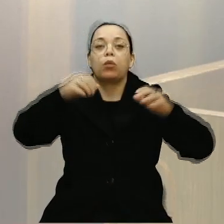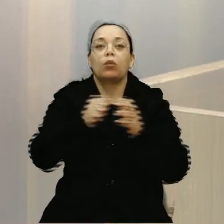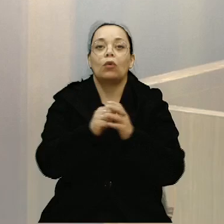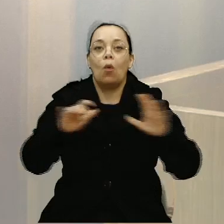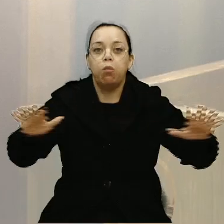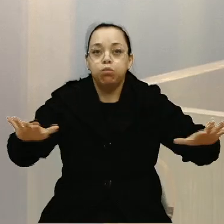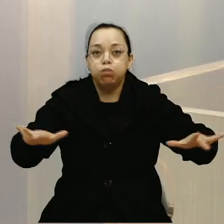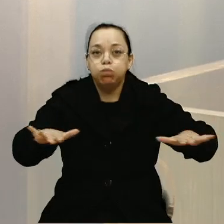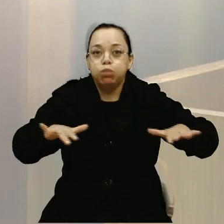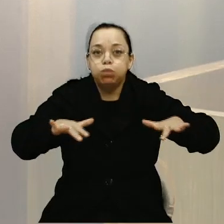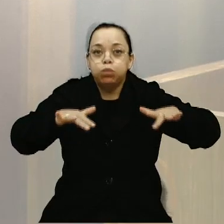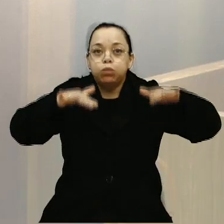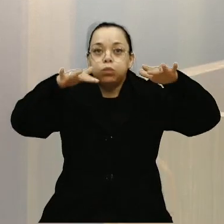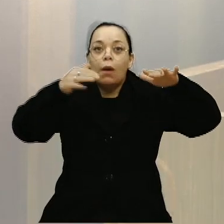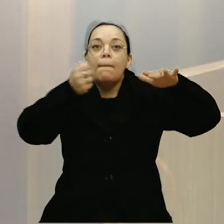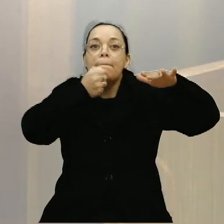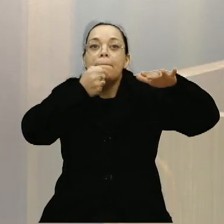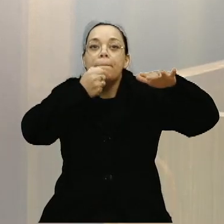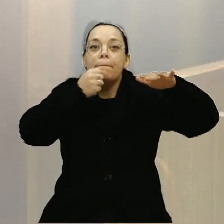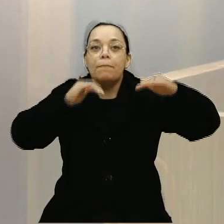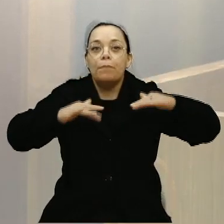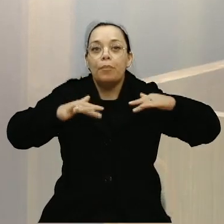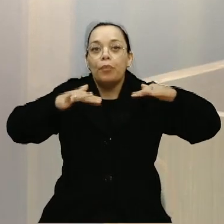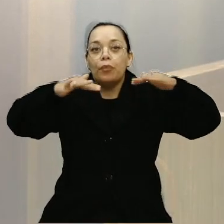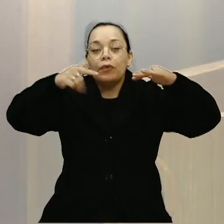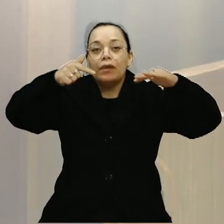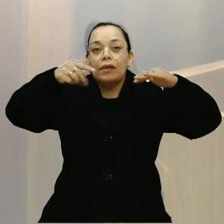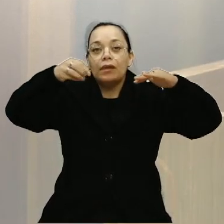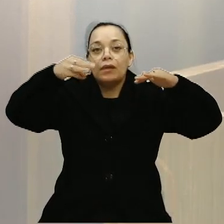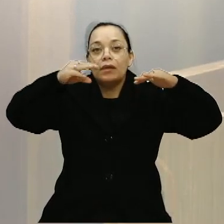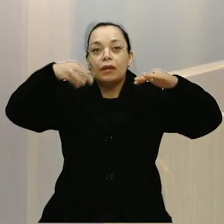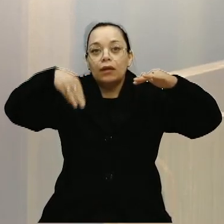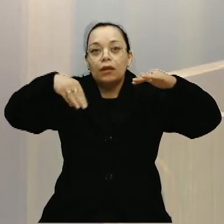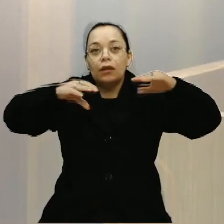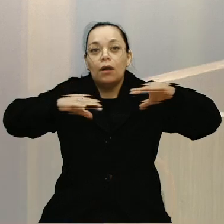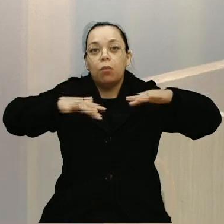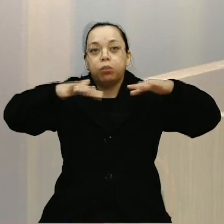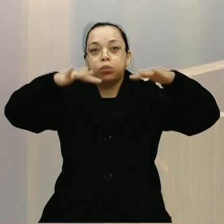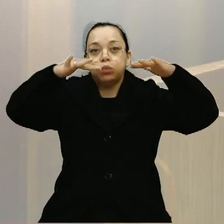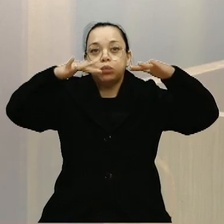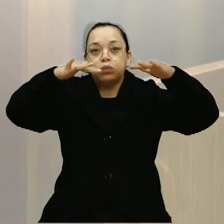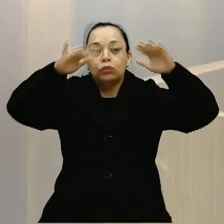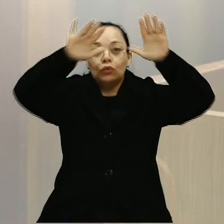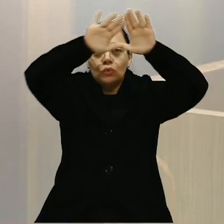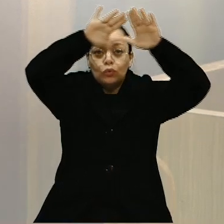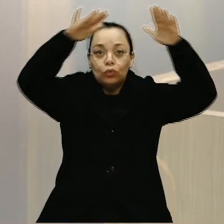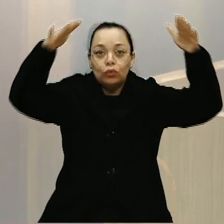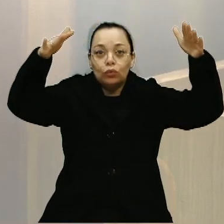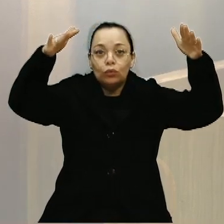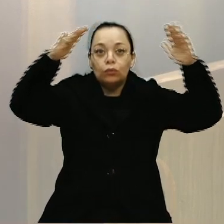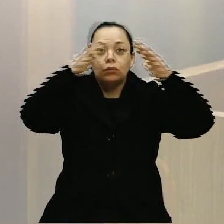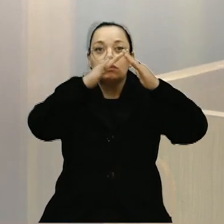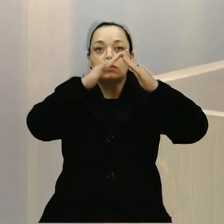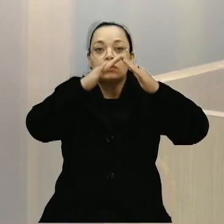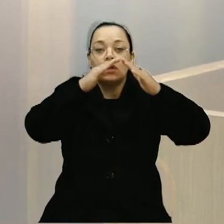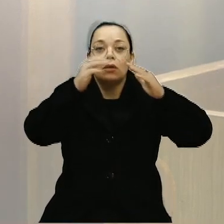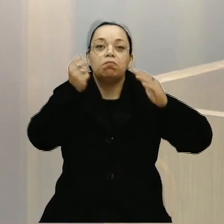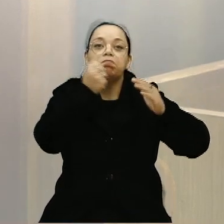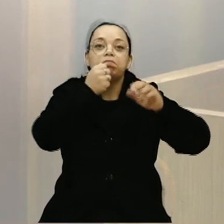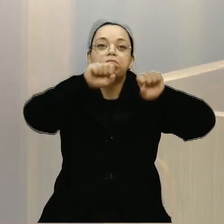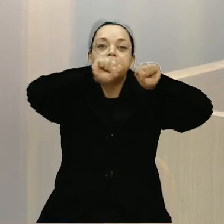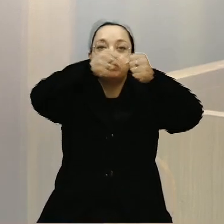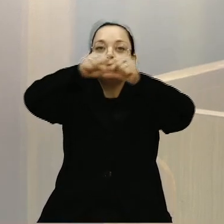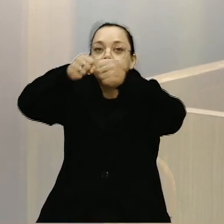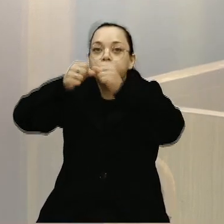acumulou pedra até 70 centímetros de pedra. Danificou telhados, danificou